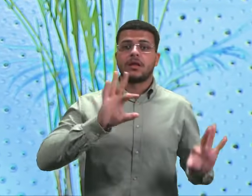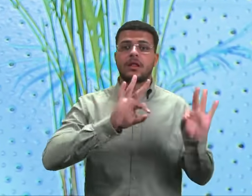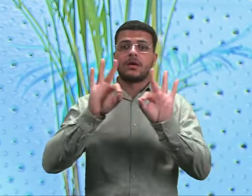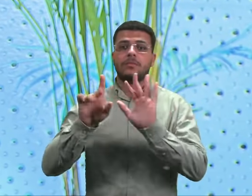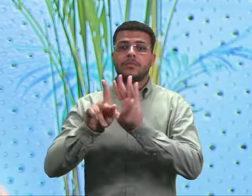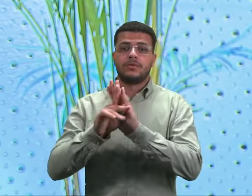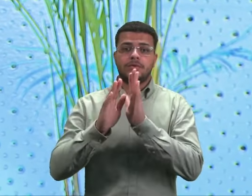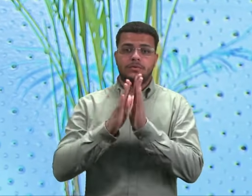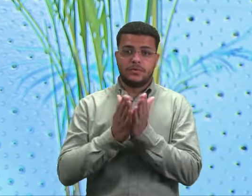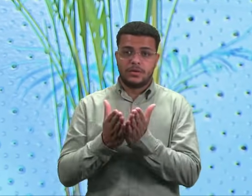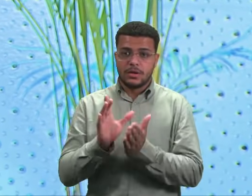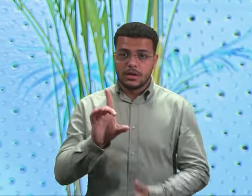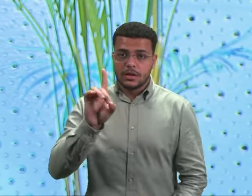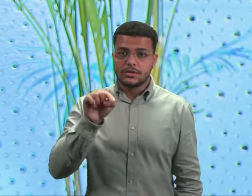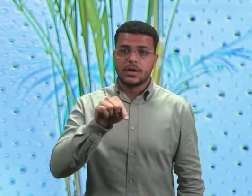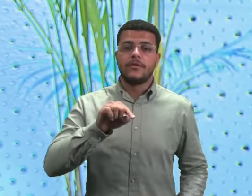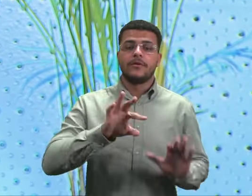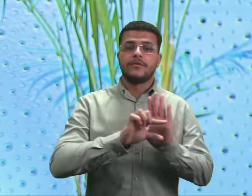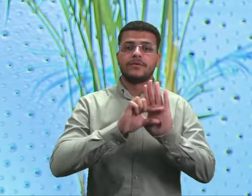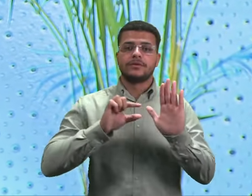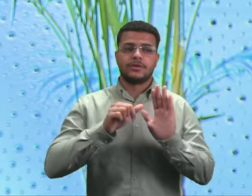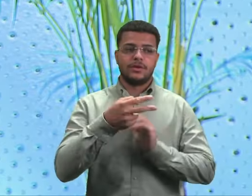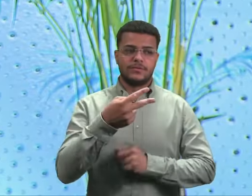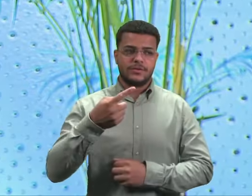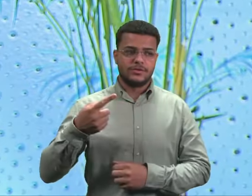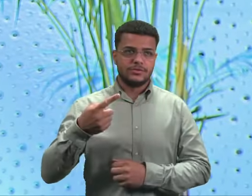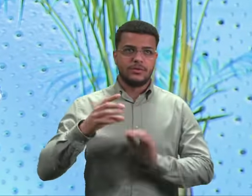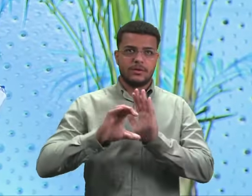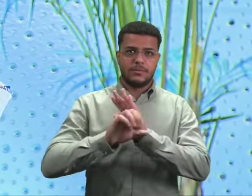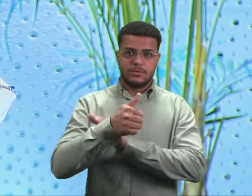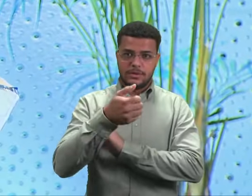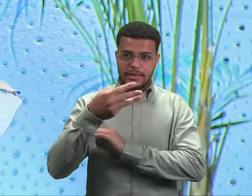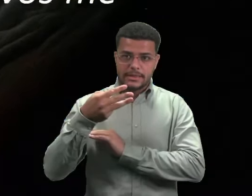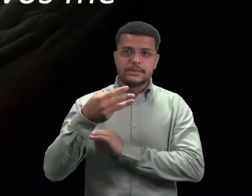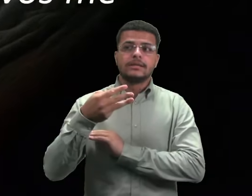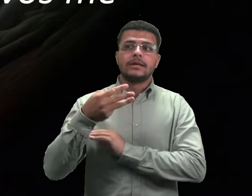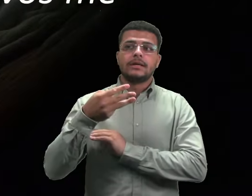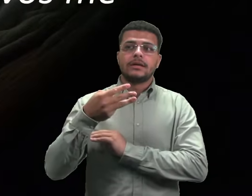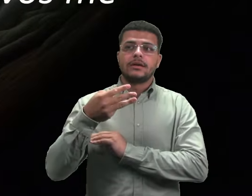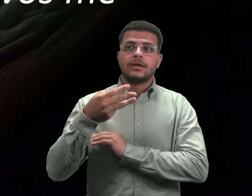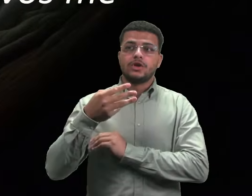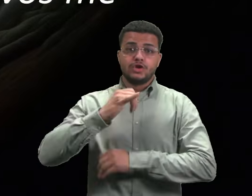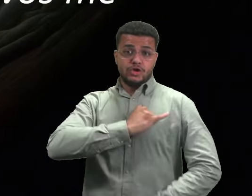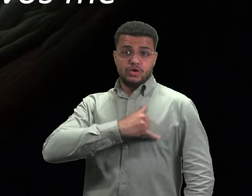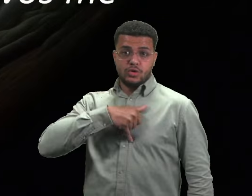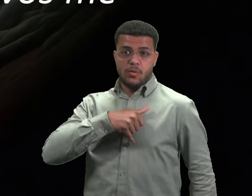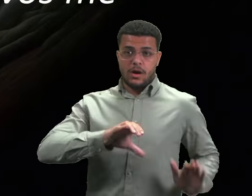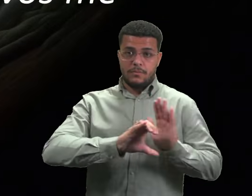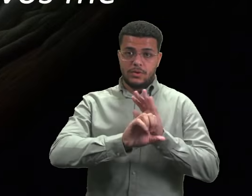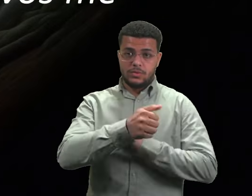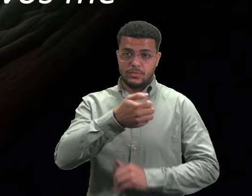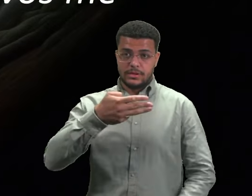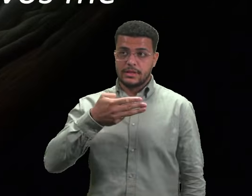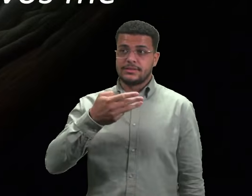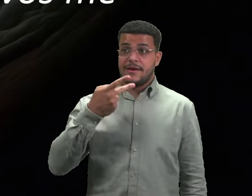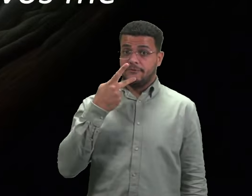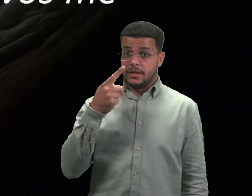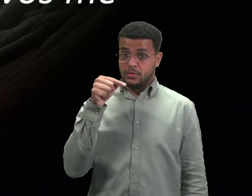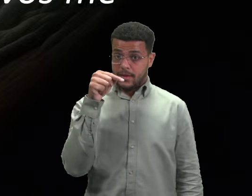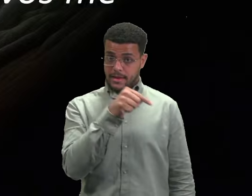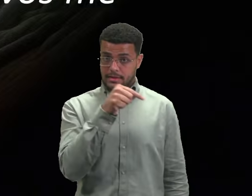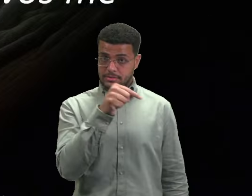Bíblia. Versículo 21 do capítulo 13. Ditas estas coisas,